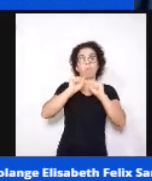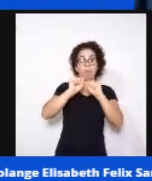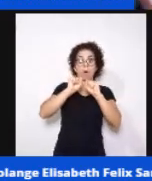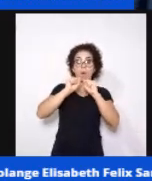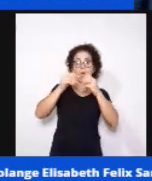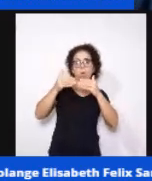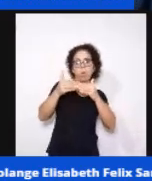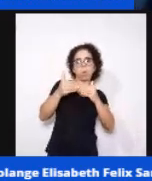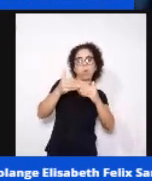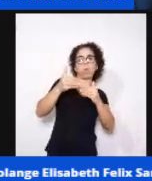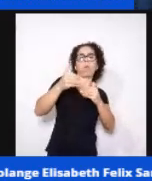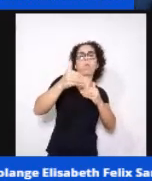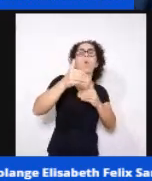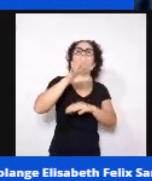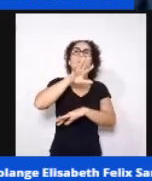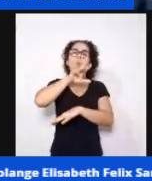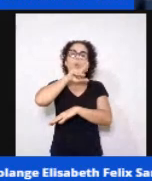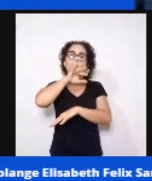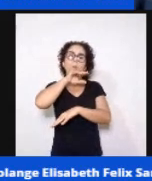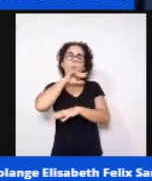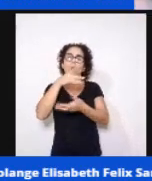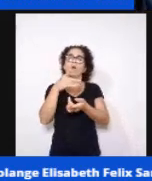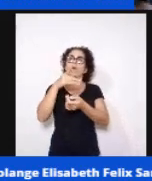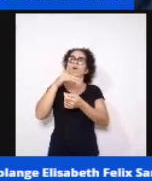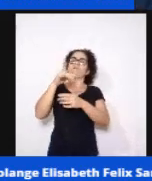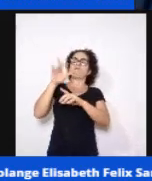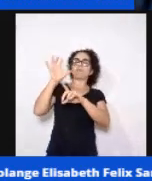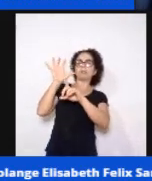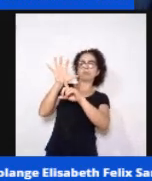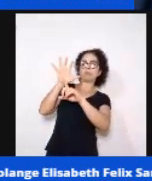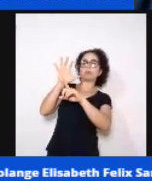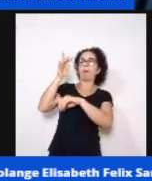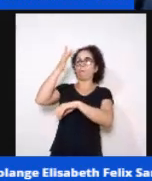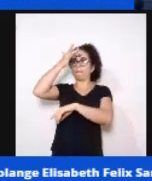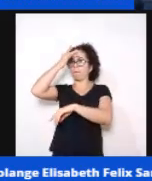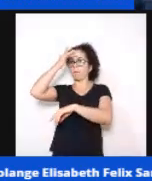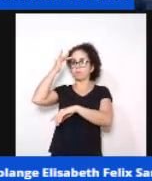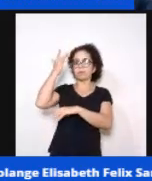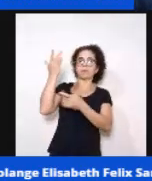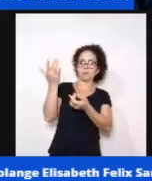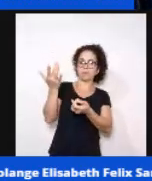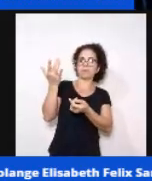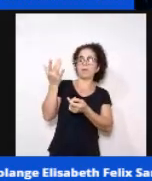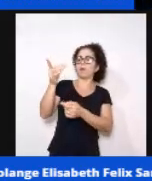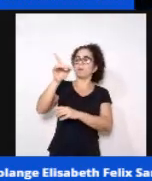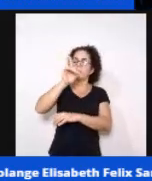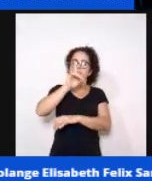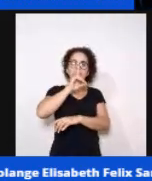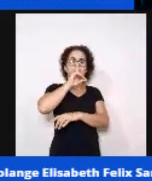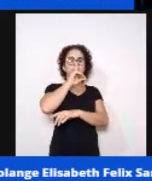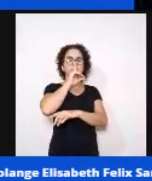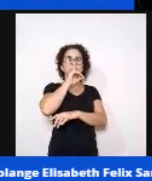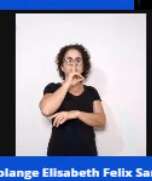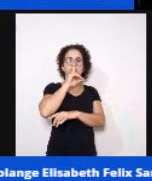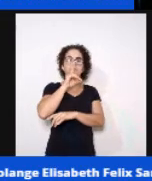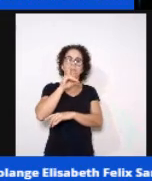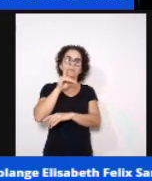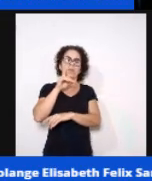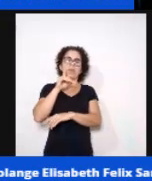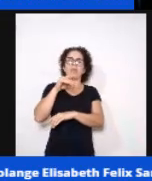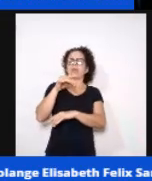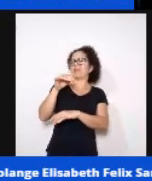as pessoas a permanecerem caladas com as suas próprias dificuldades. Rafa, tô mal, cara,